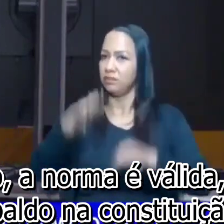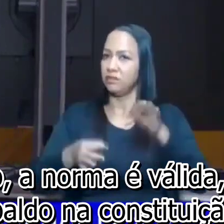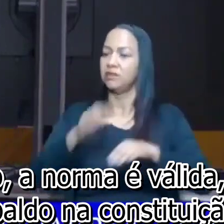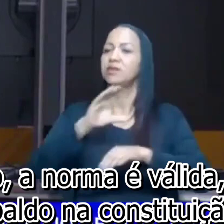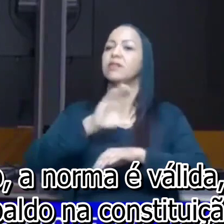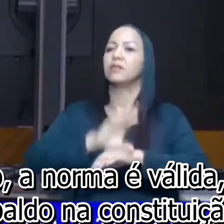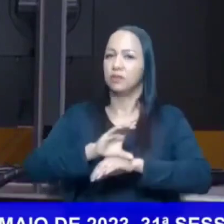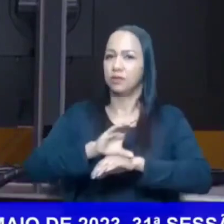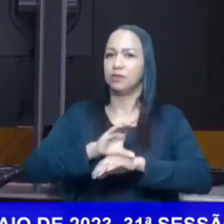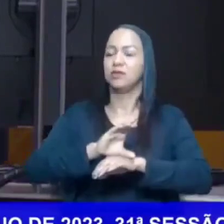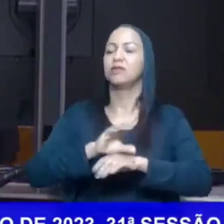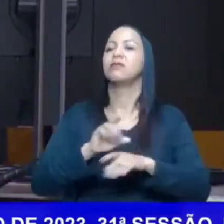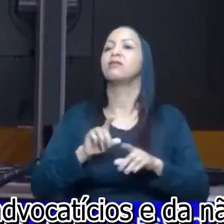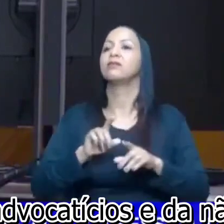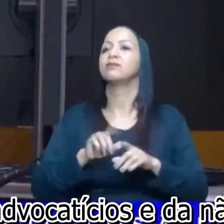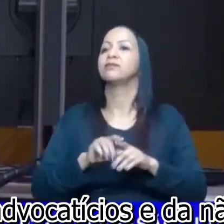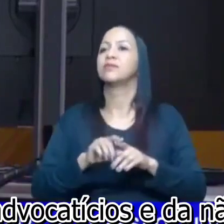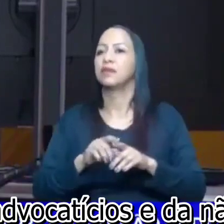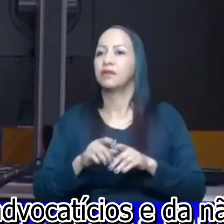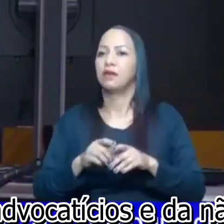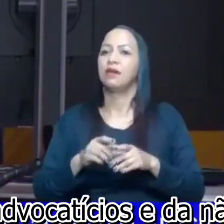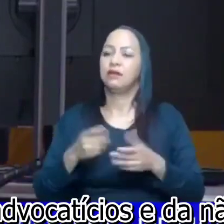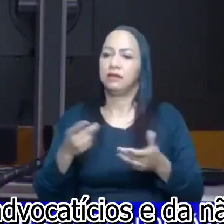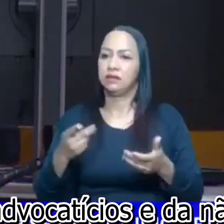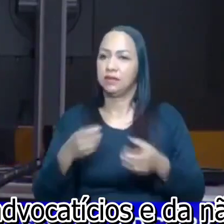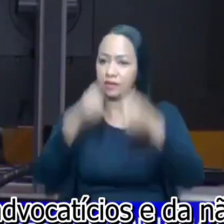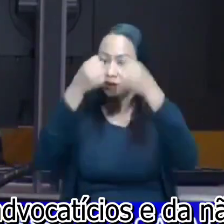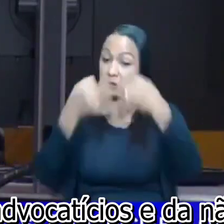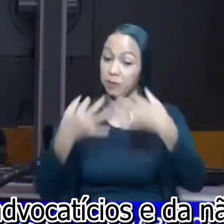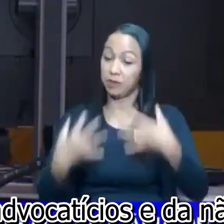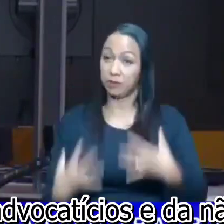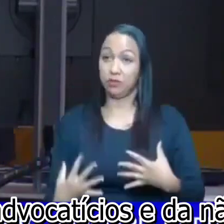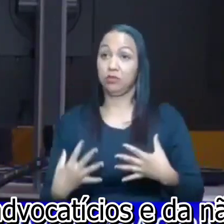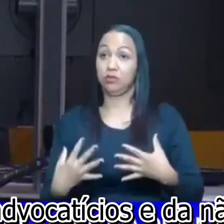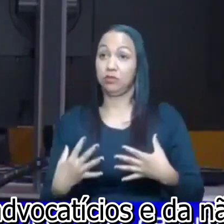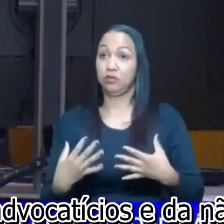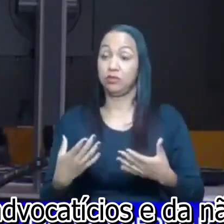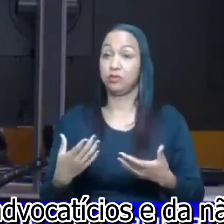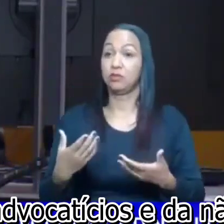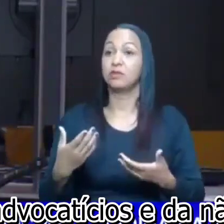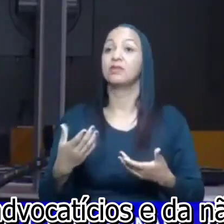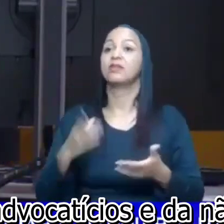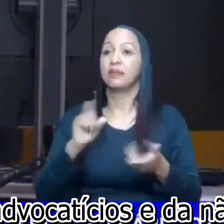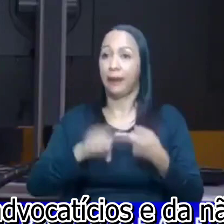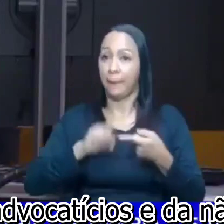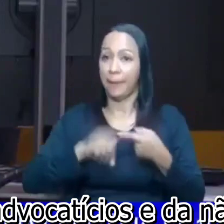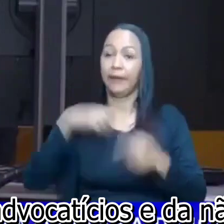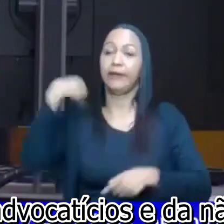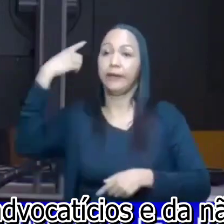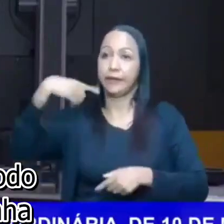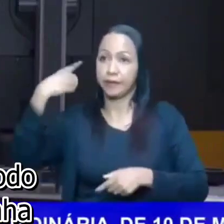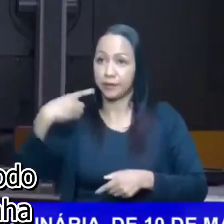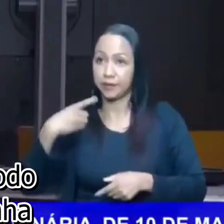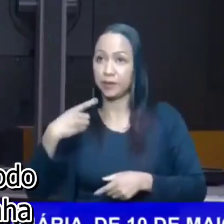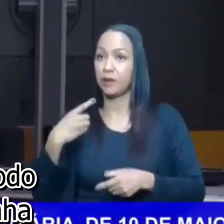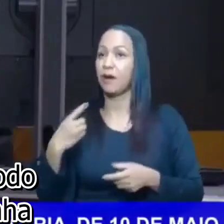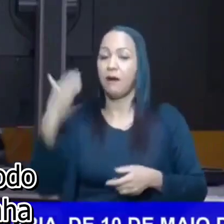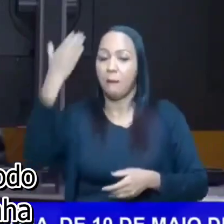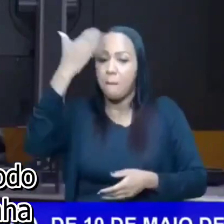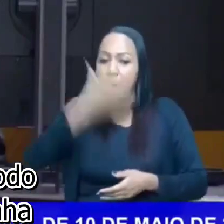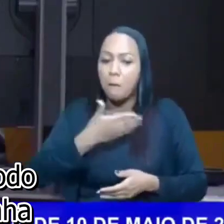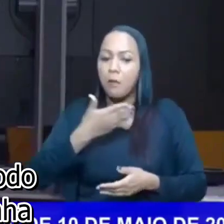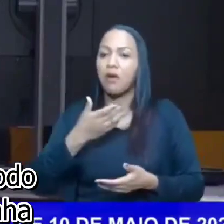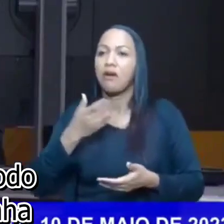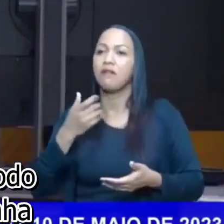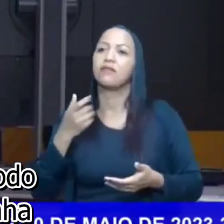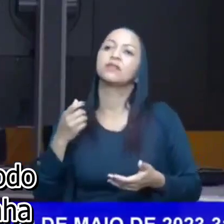Constituição. Diante desses fatos, então, além da questão dos serviços advocatícios e da não comprovação efetiva